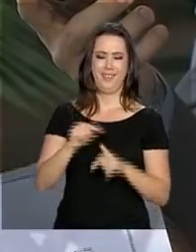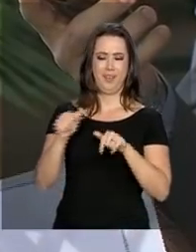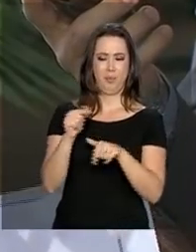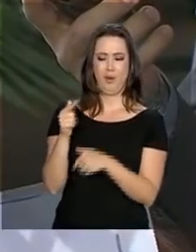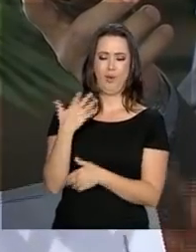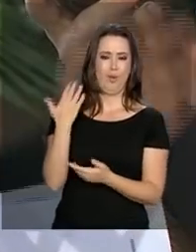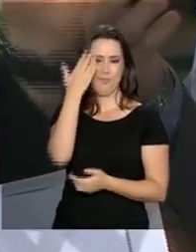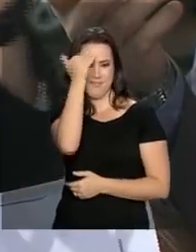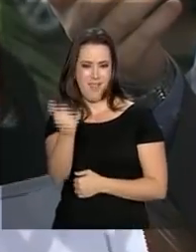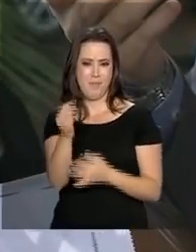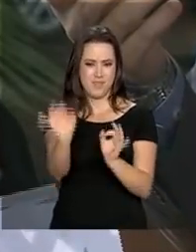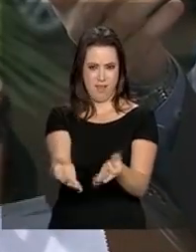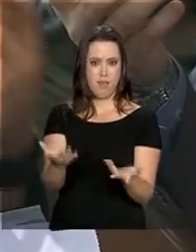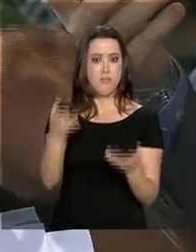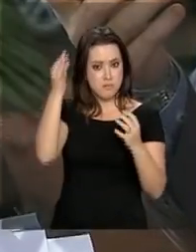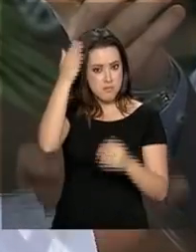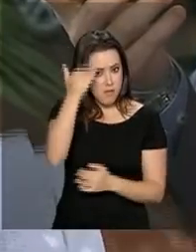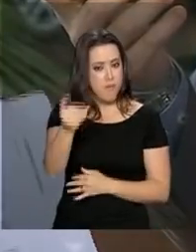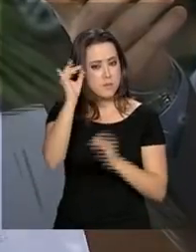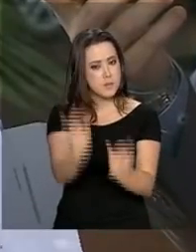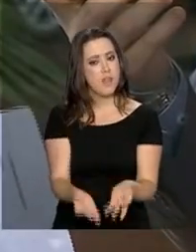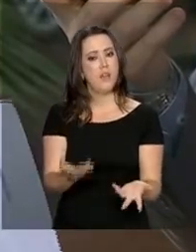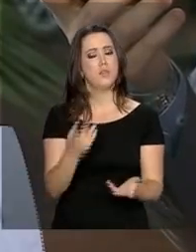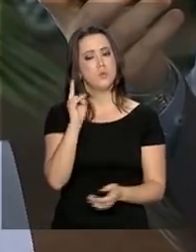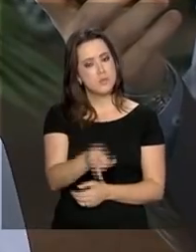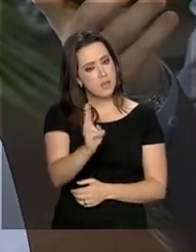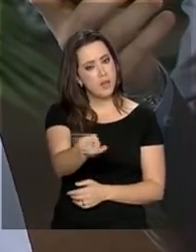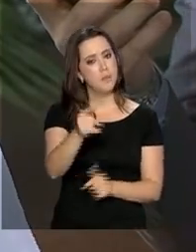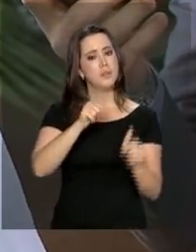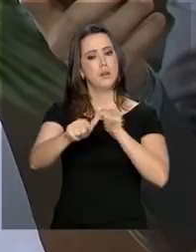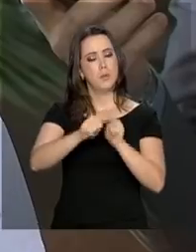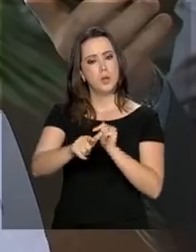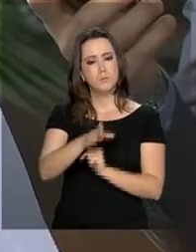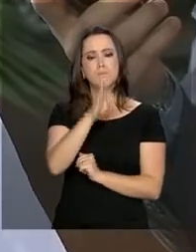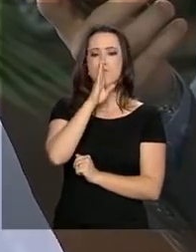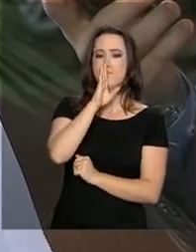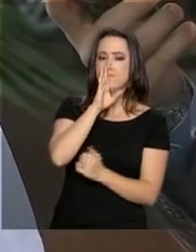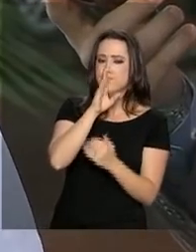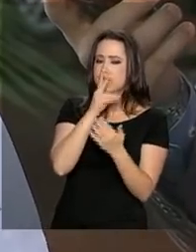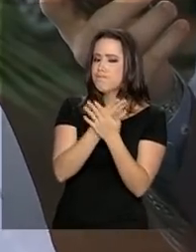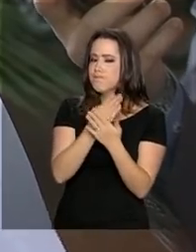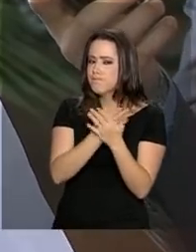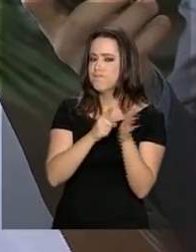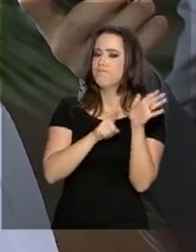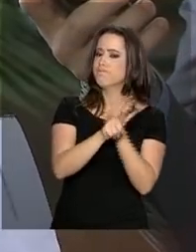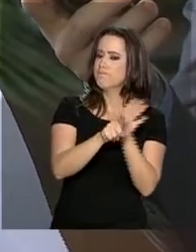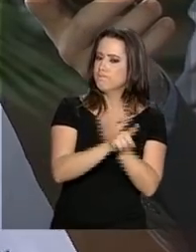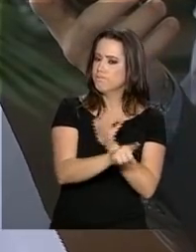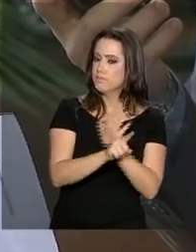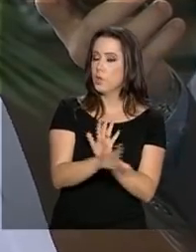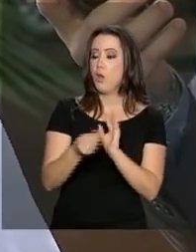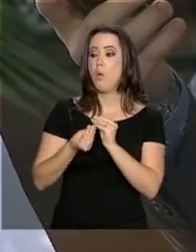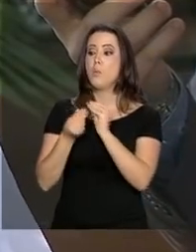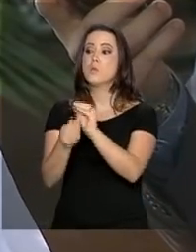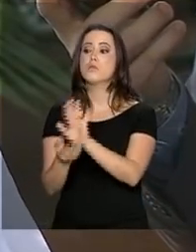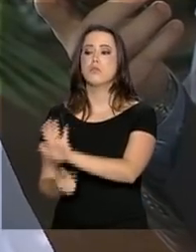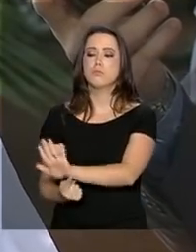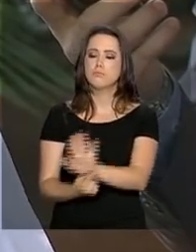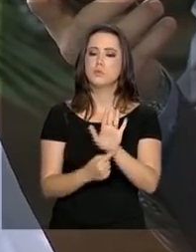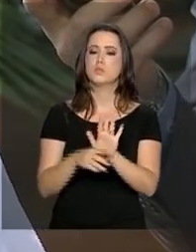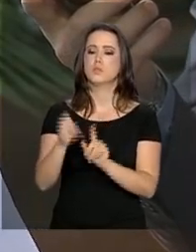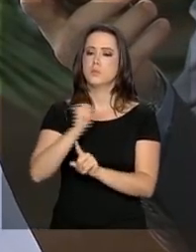pesquisa de maneira silenciosa com um único objetivo entregar aquilo que a sociedade brasileira